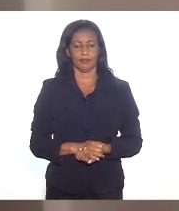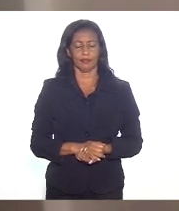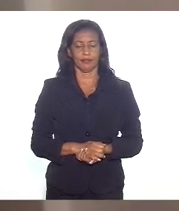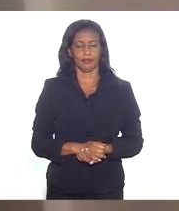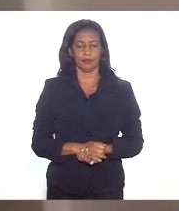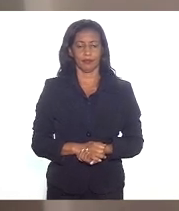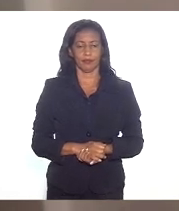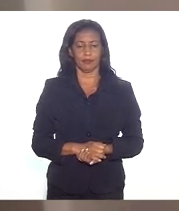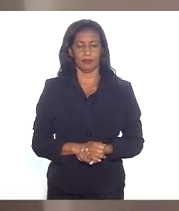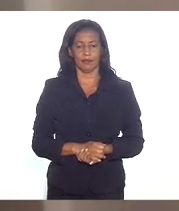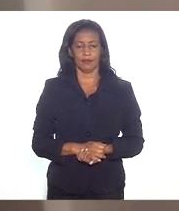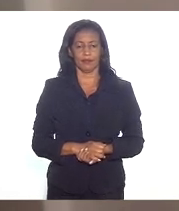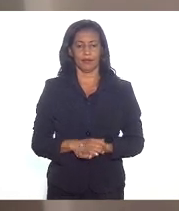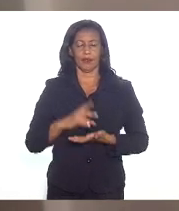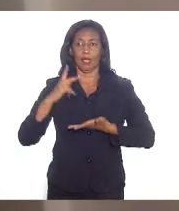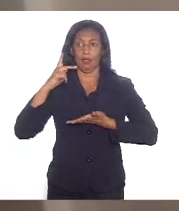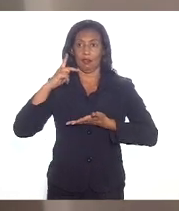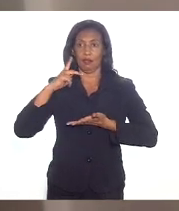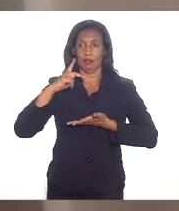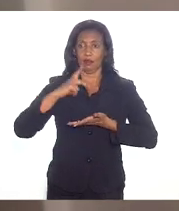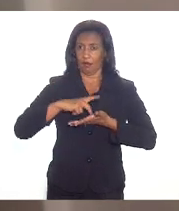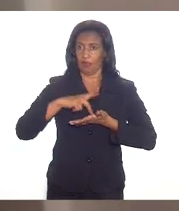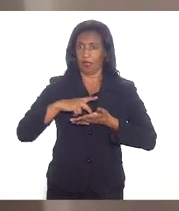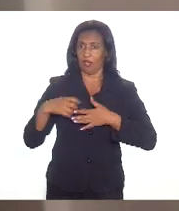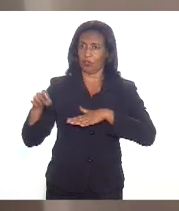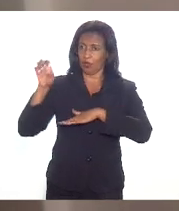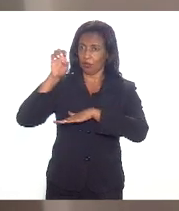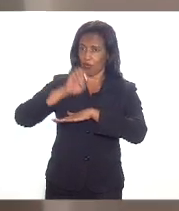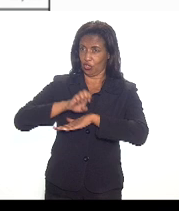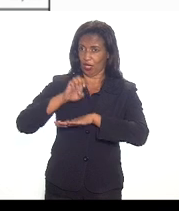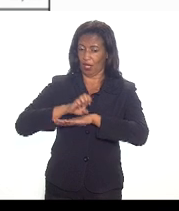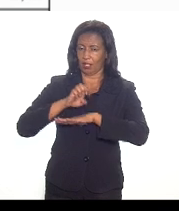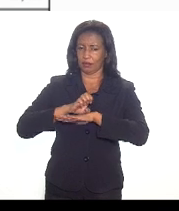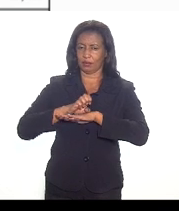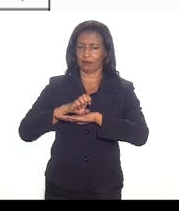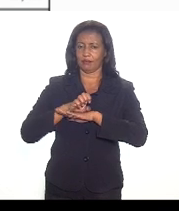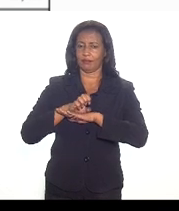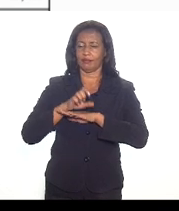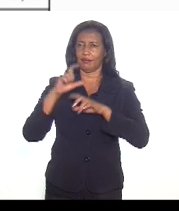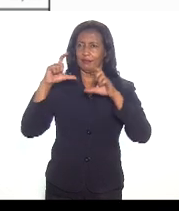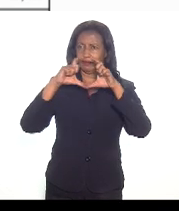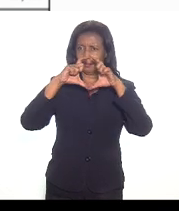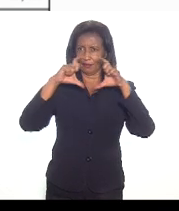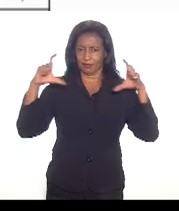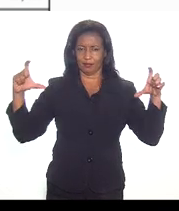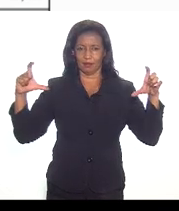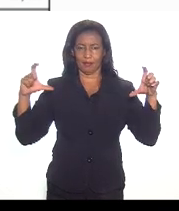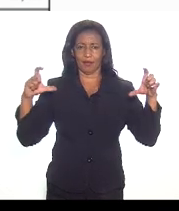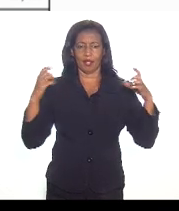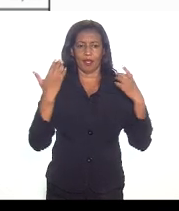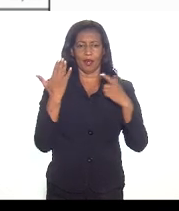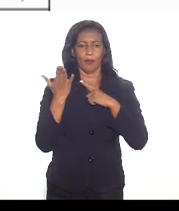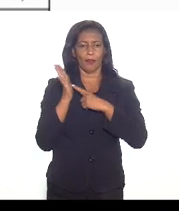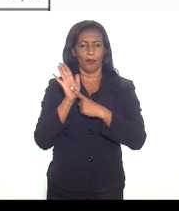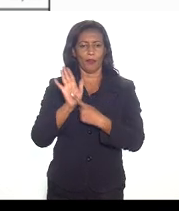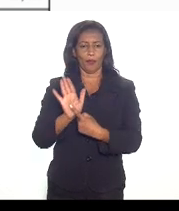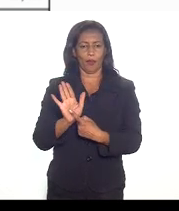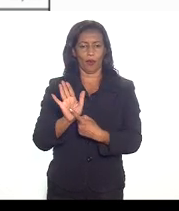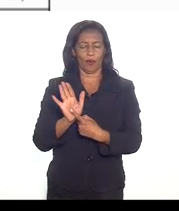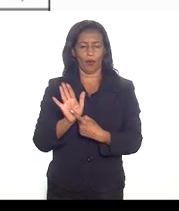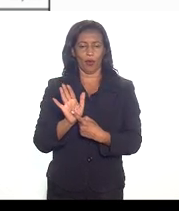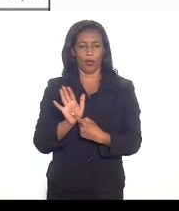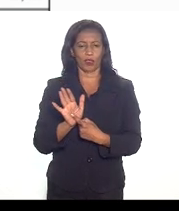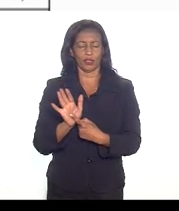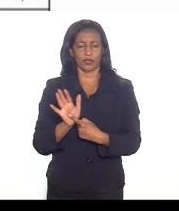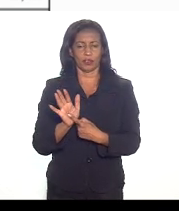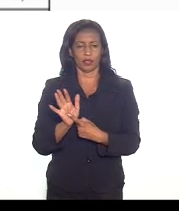Na verdade, o nosso estado é metropolitano, né? Essa tabela mostra a população por cada região do governo, o